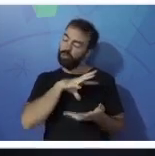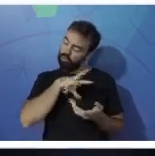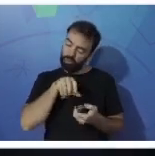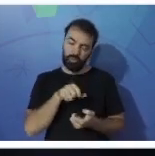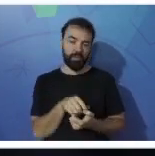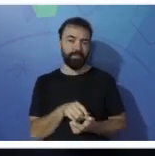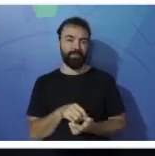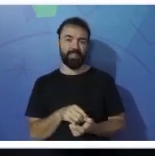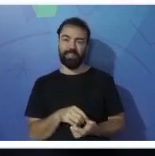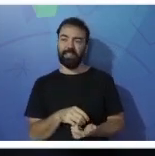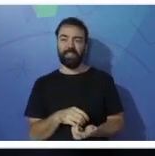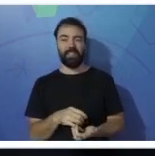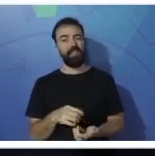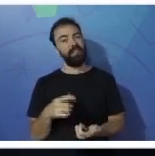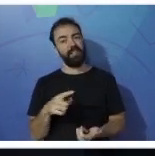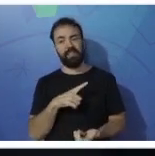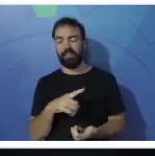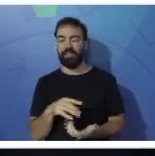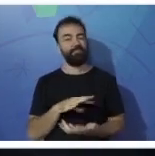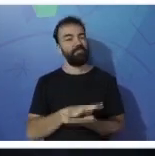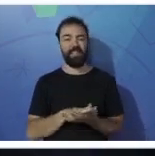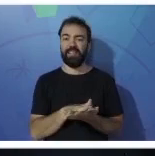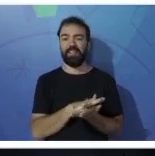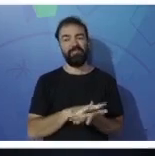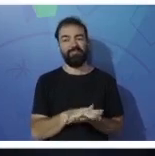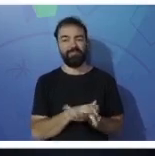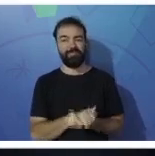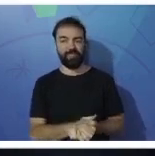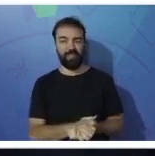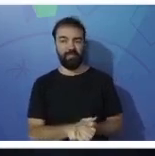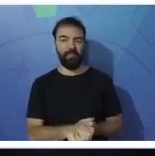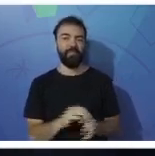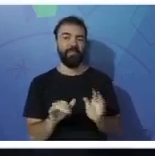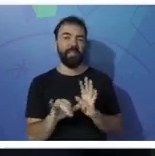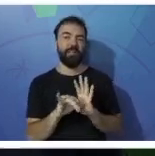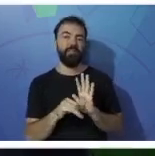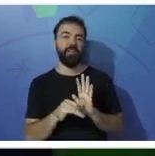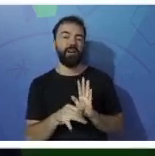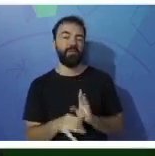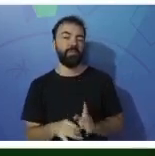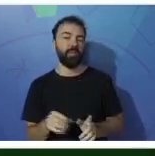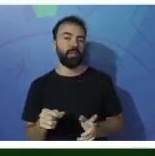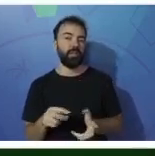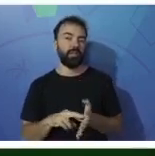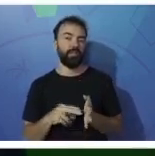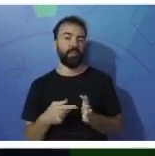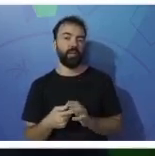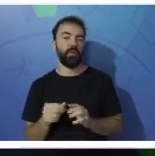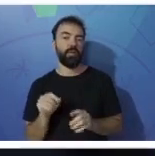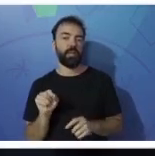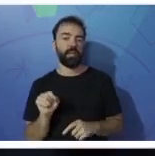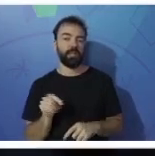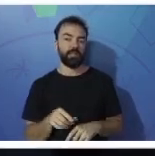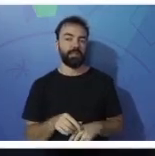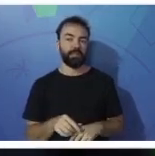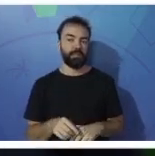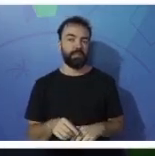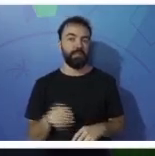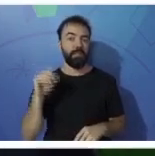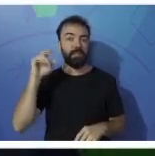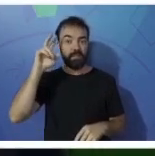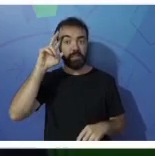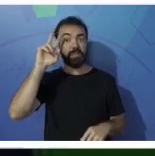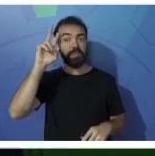tá? É essa a moral da fábula. Vamos lembrar um pouquinho o que é fábula? É uma história, né? Aonde